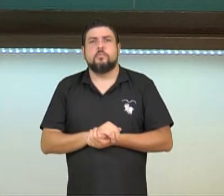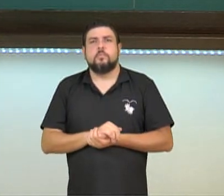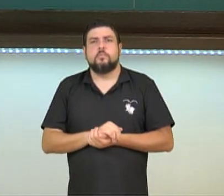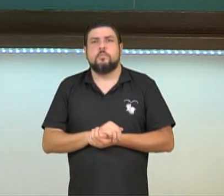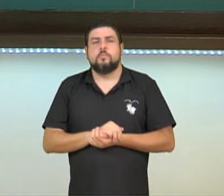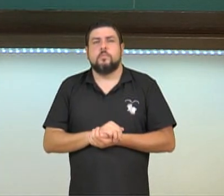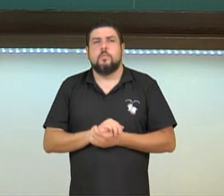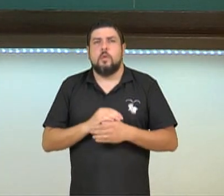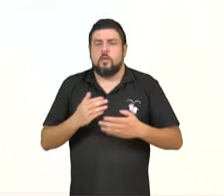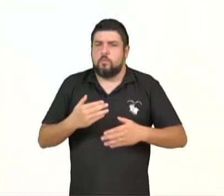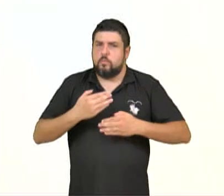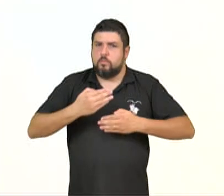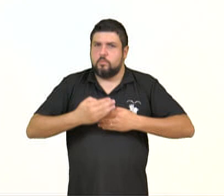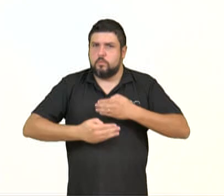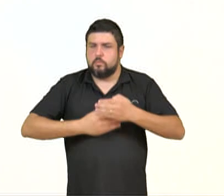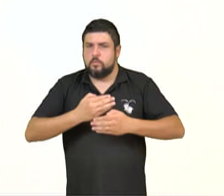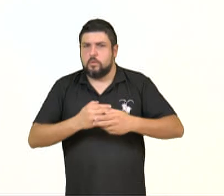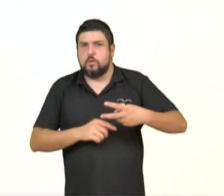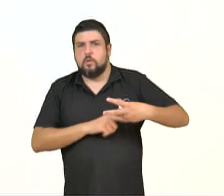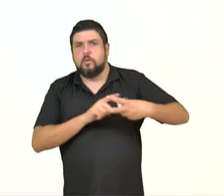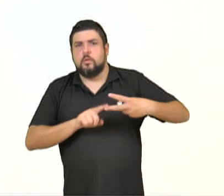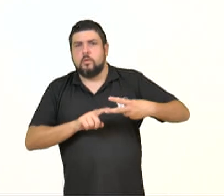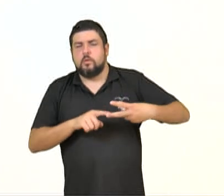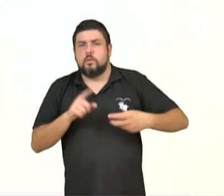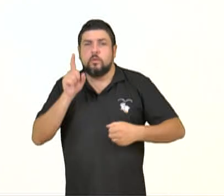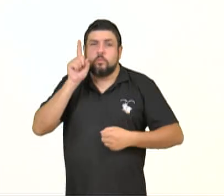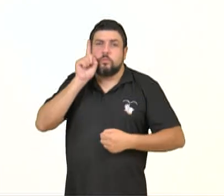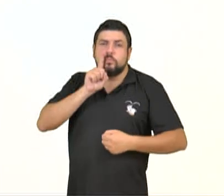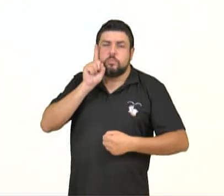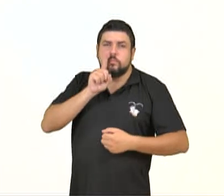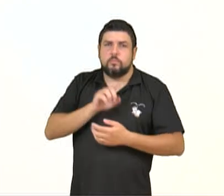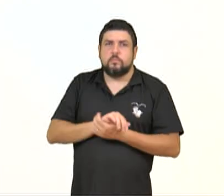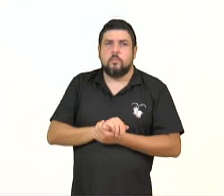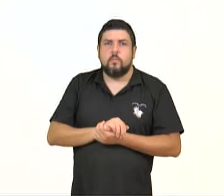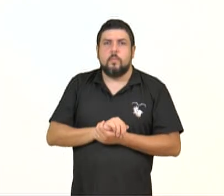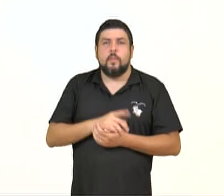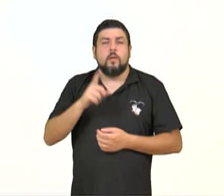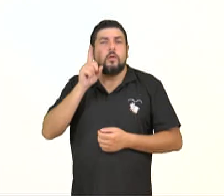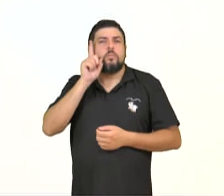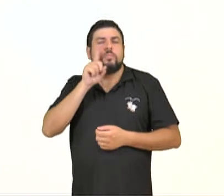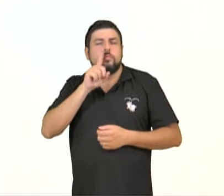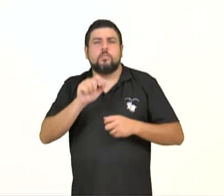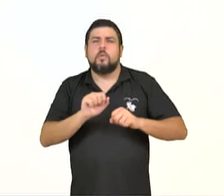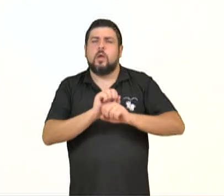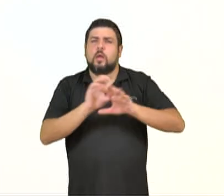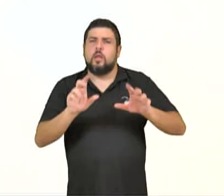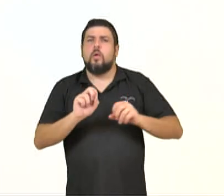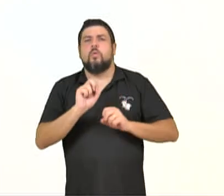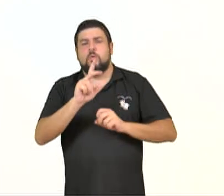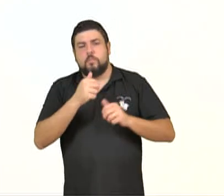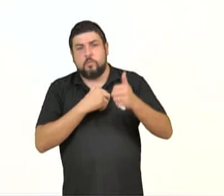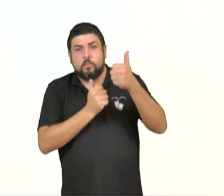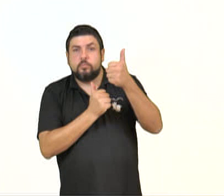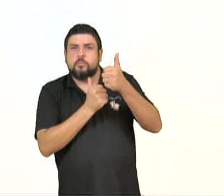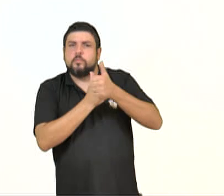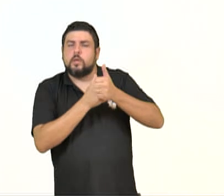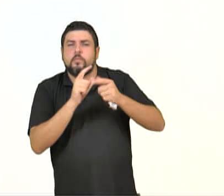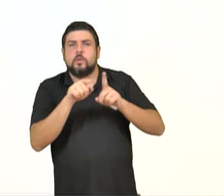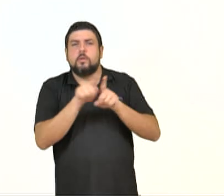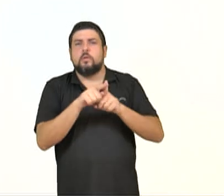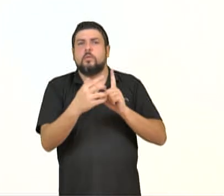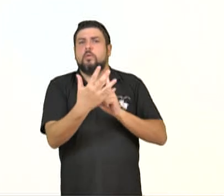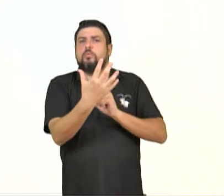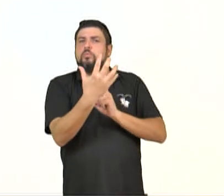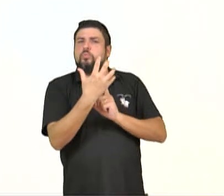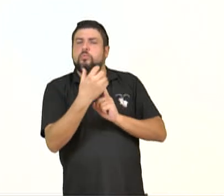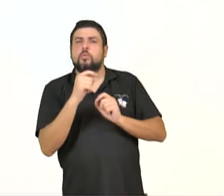vamos adiante para o próximo parceiro. Desse próximo parceiro norte-americano, claro que pela proximidade e influência